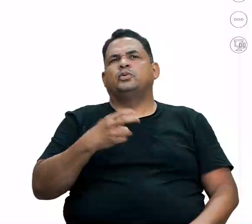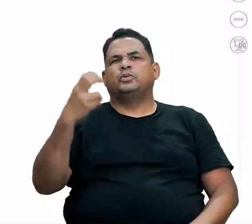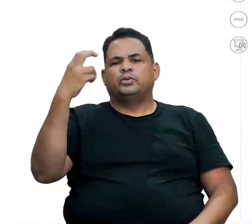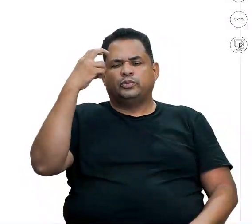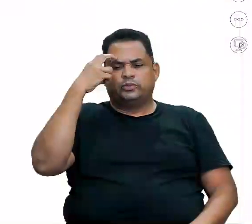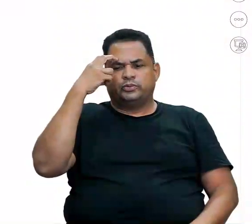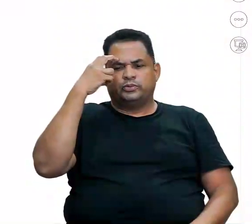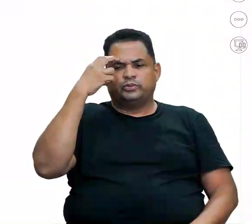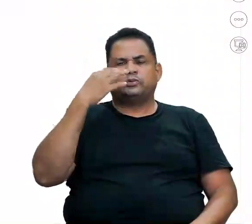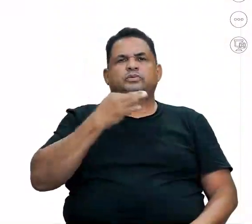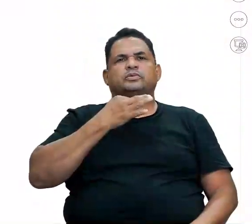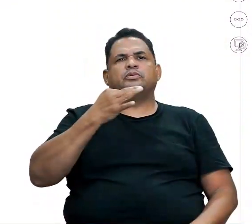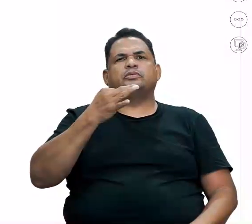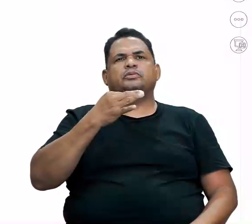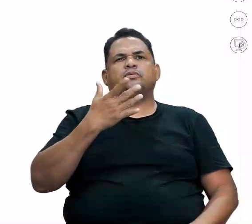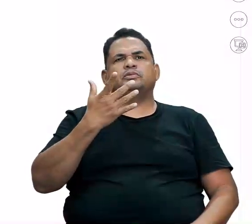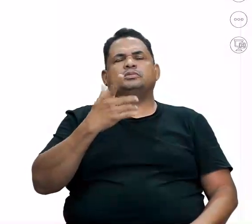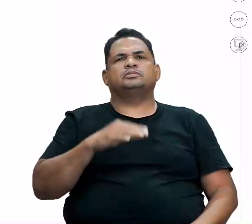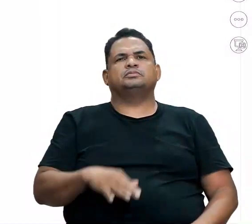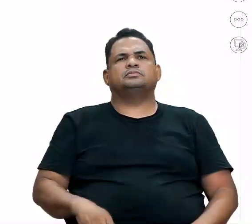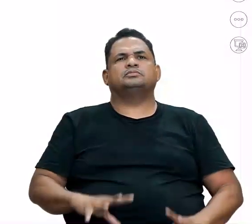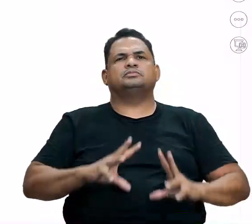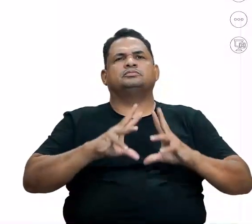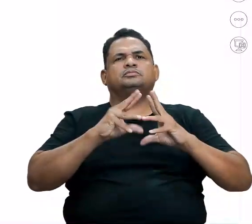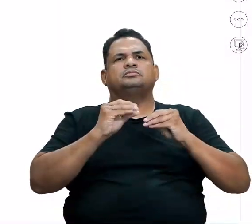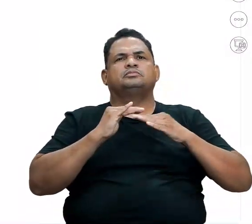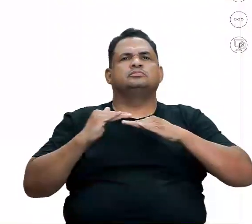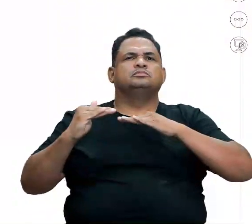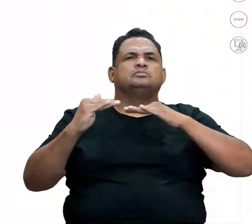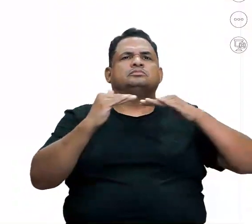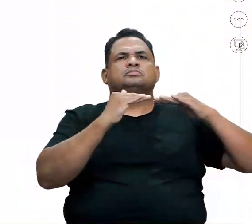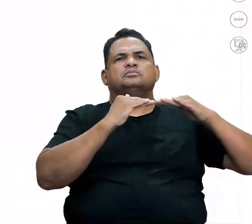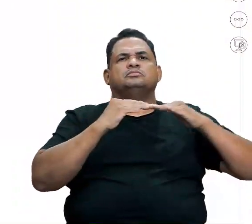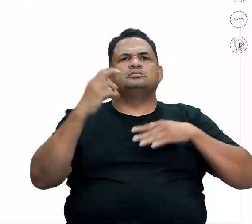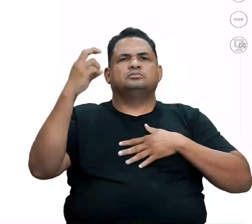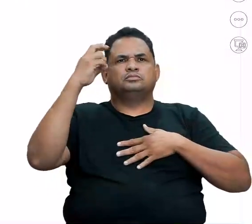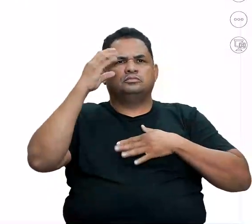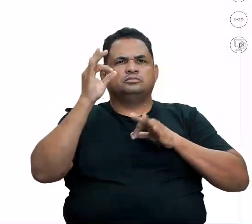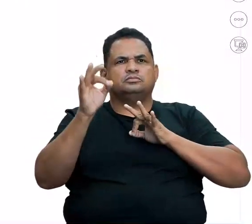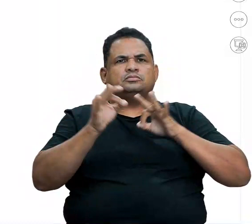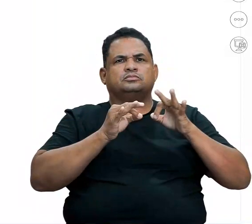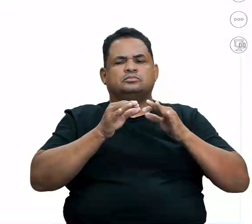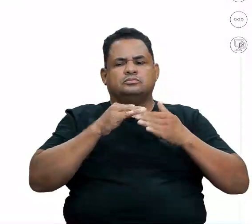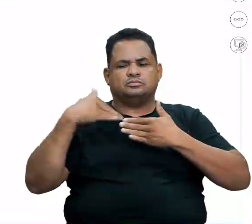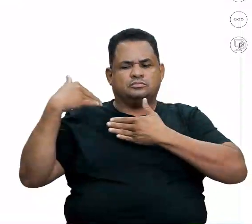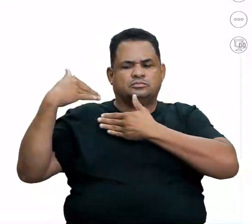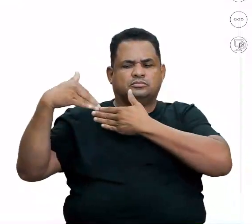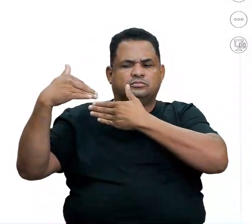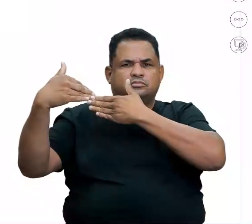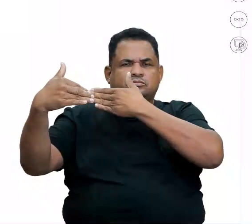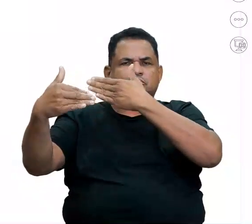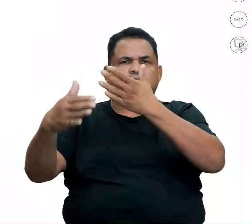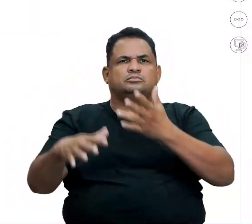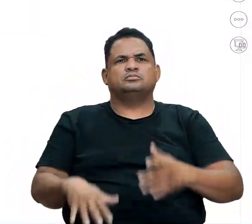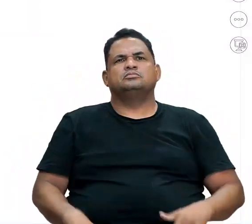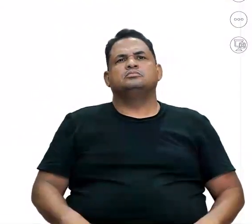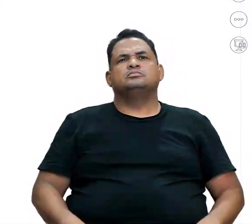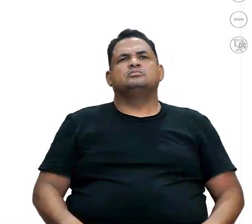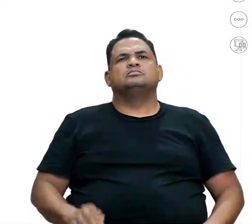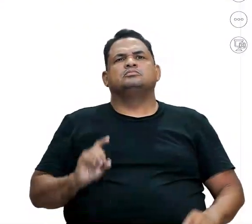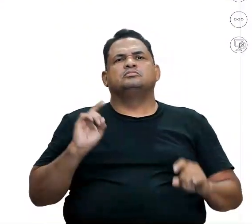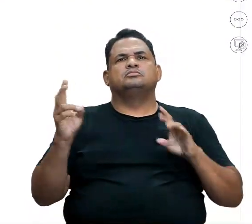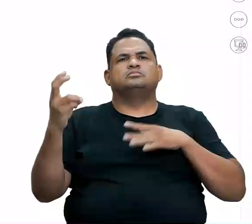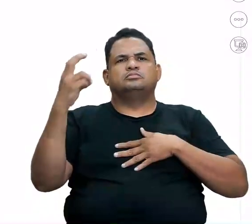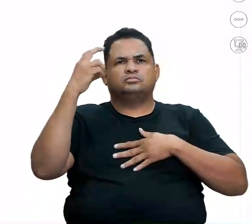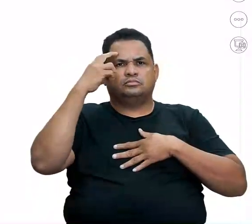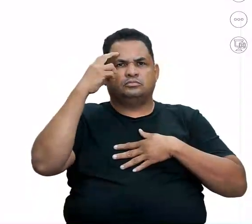né? Ele consiste em considerar que todos os padrões culturais são construídos ao longo do tempo e que cada